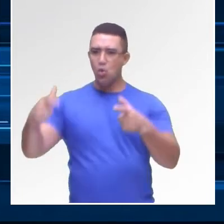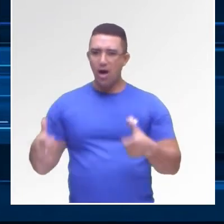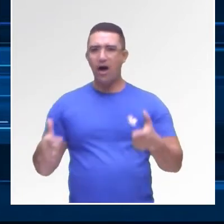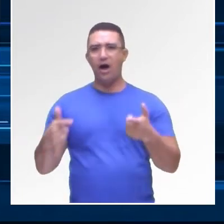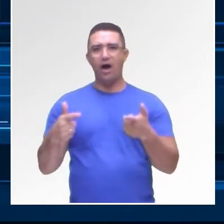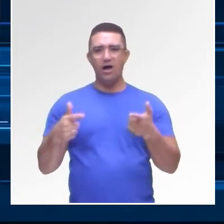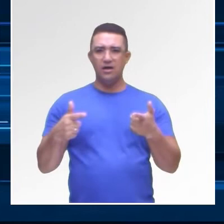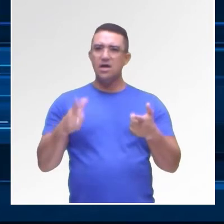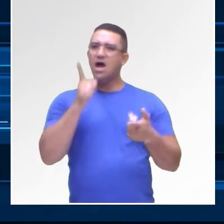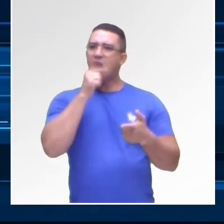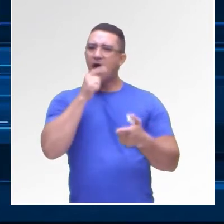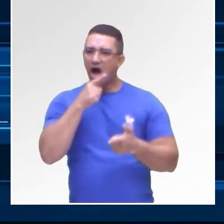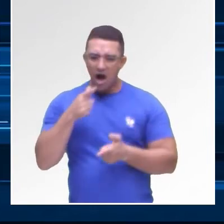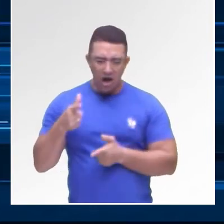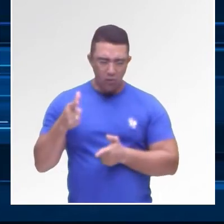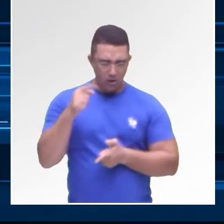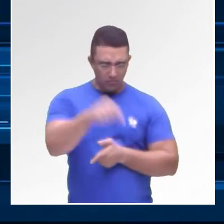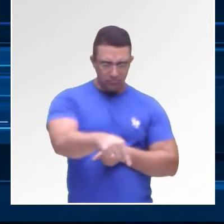Arenoso, alagado,